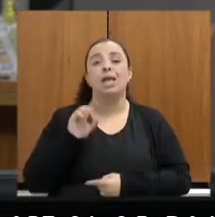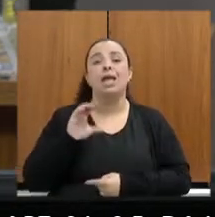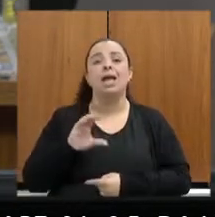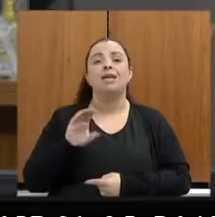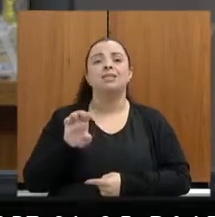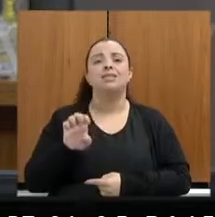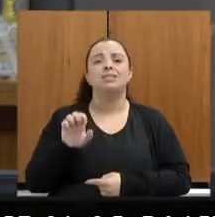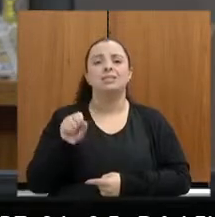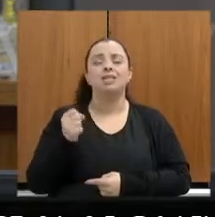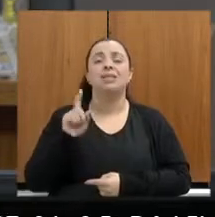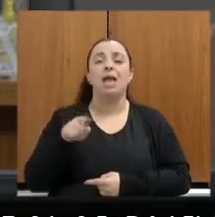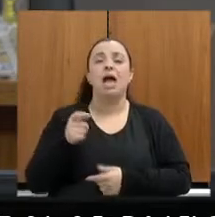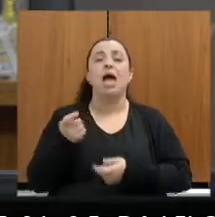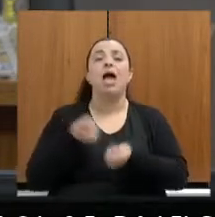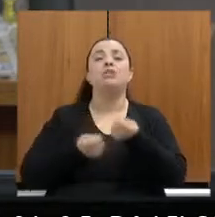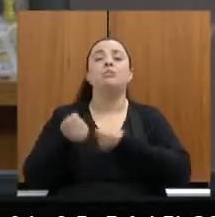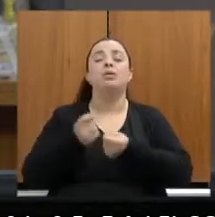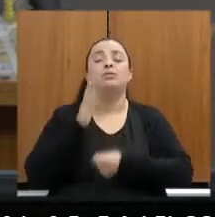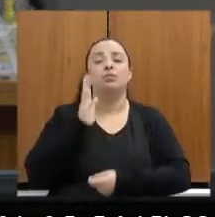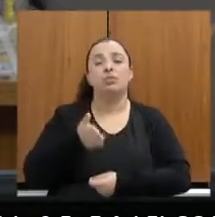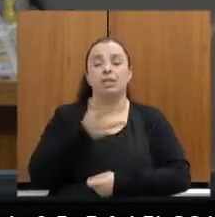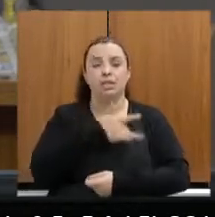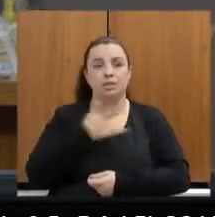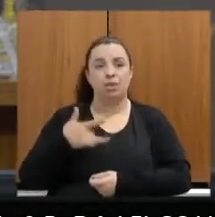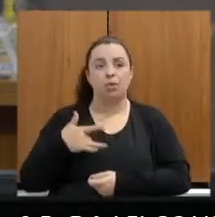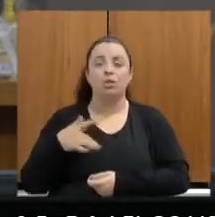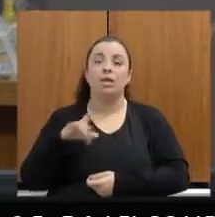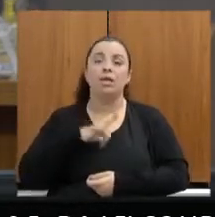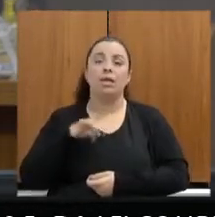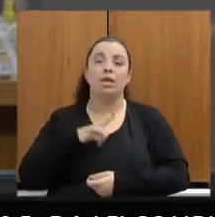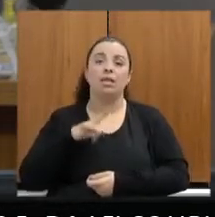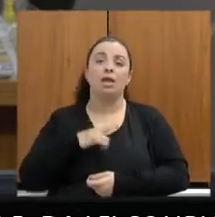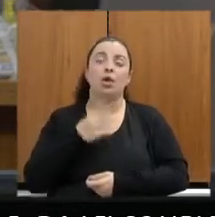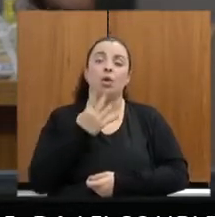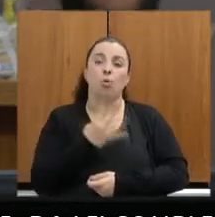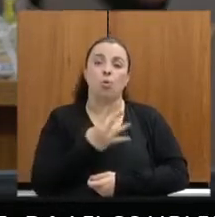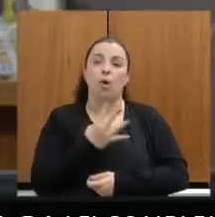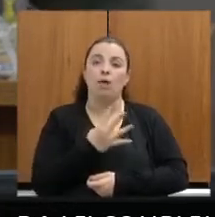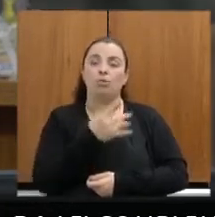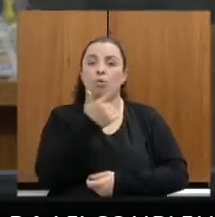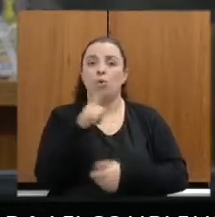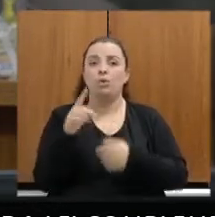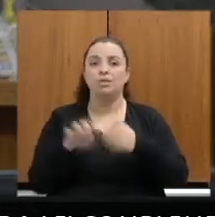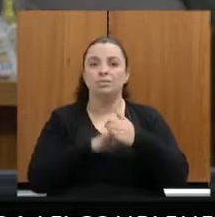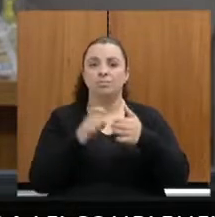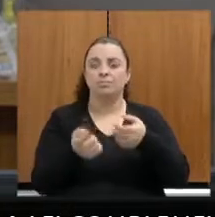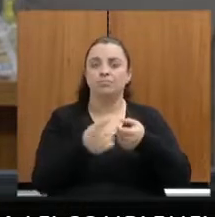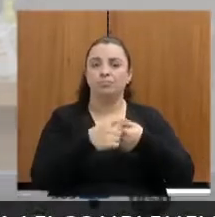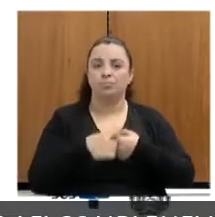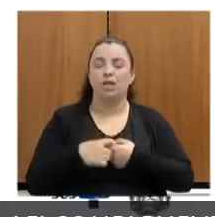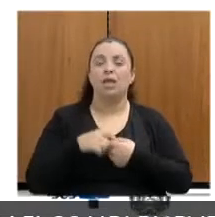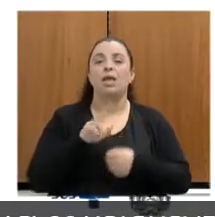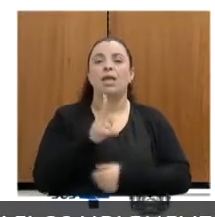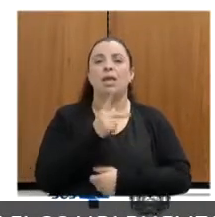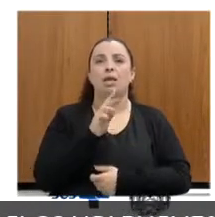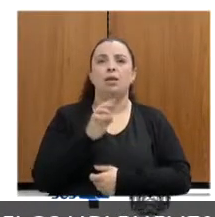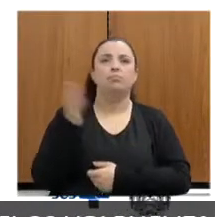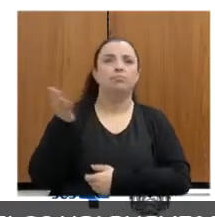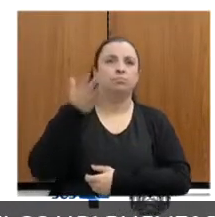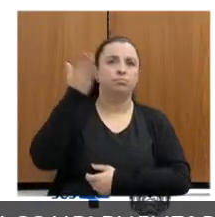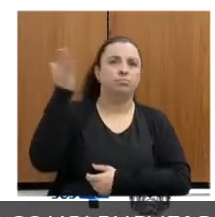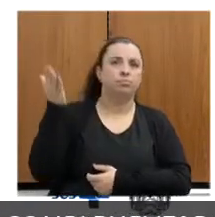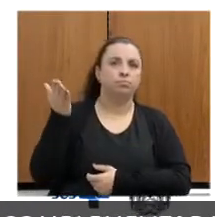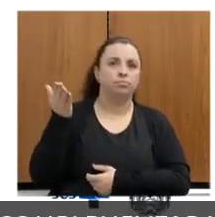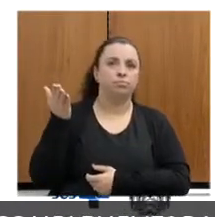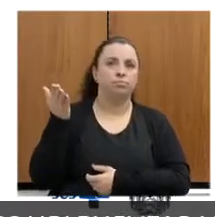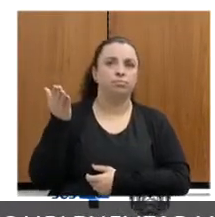administração direta da Saúde nós temos aí quatro indiretas importantes Hemominas escola de saúde pública funed e Femme qui